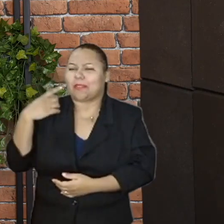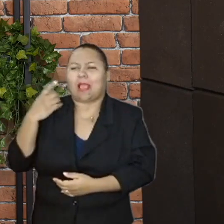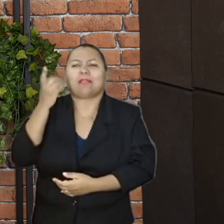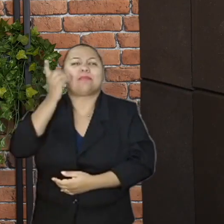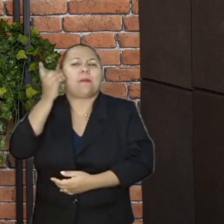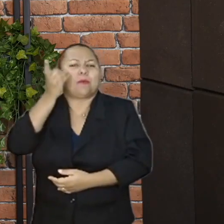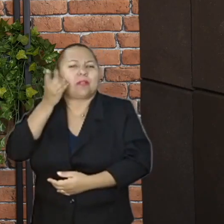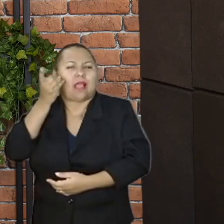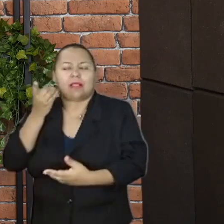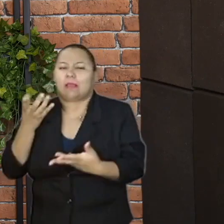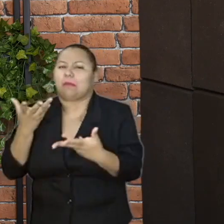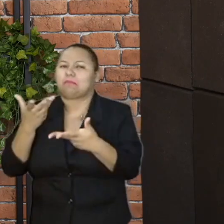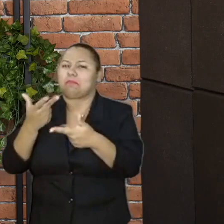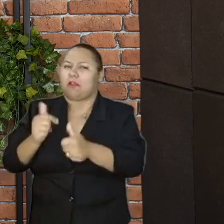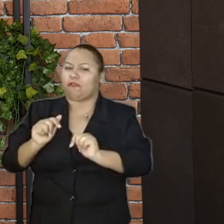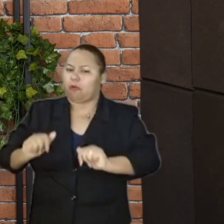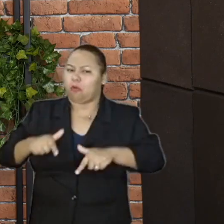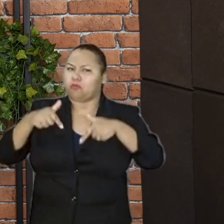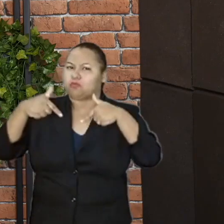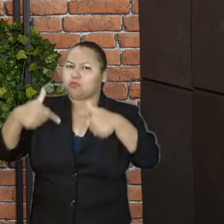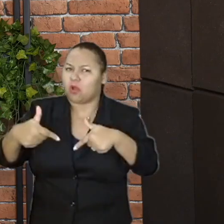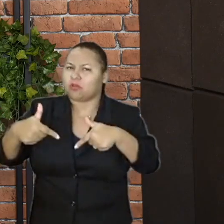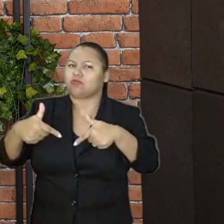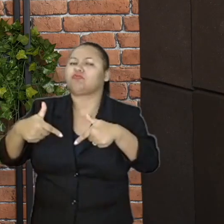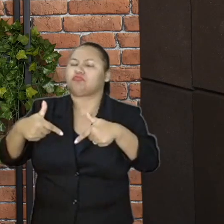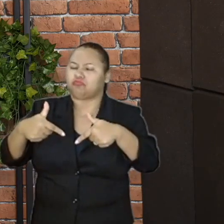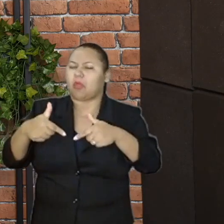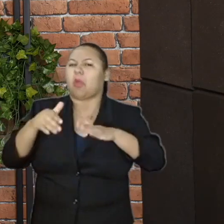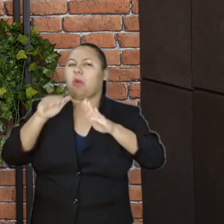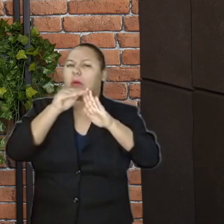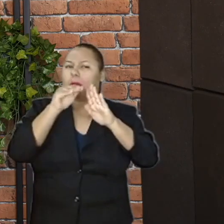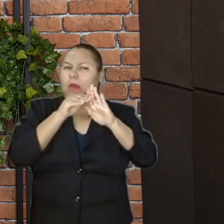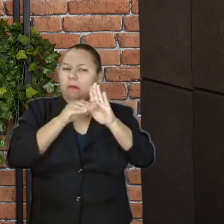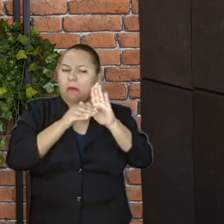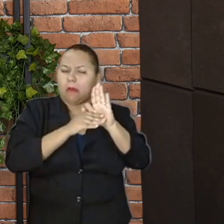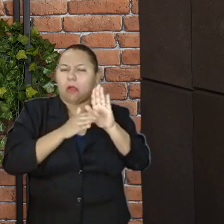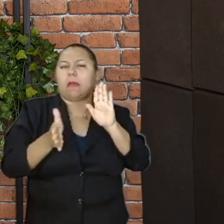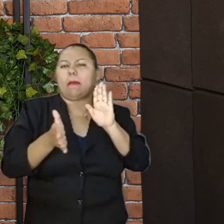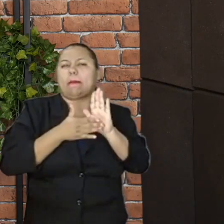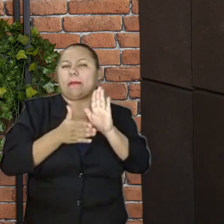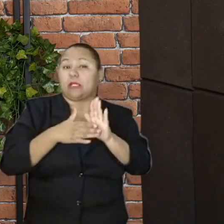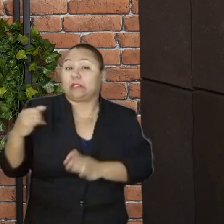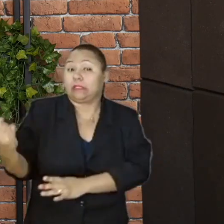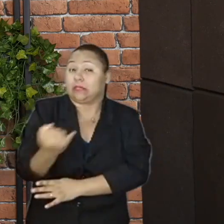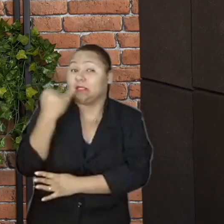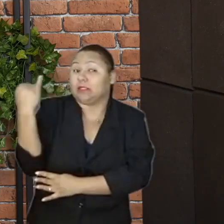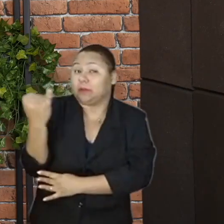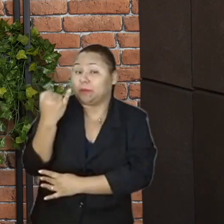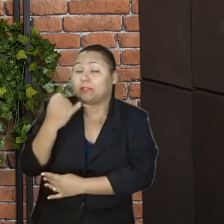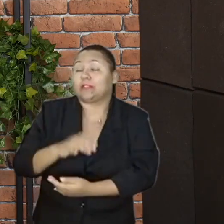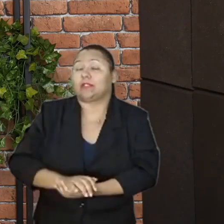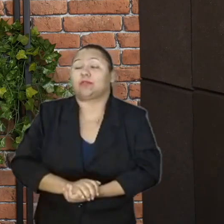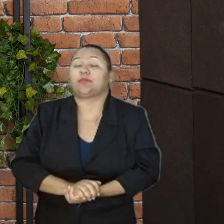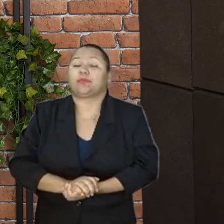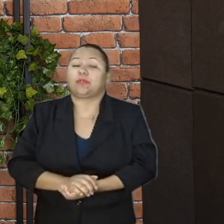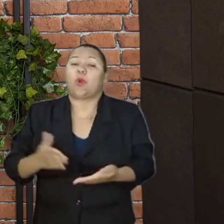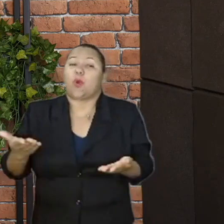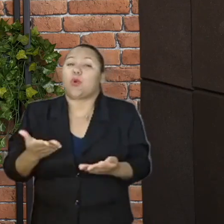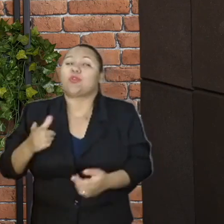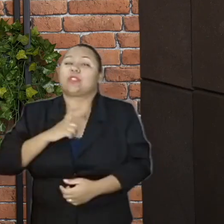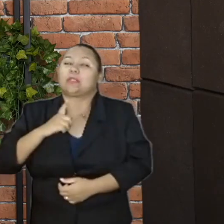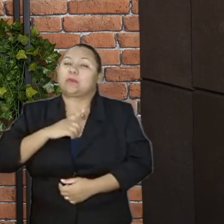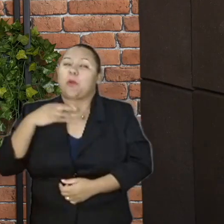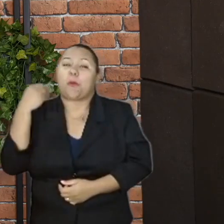tem atuado bastante, pautas importantes na Câmara Federal, e vamos ter a oportunidade hoje de conversar com